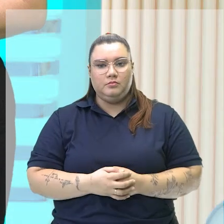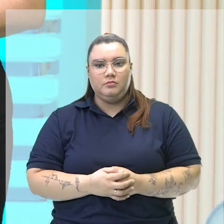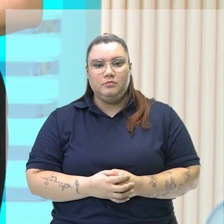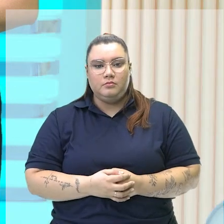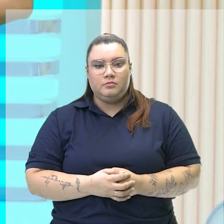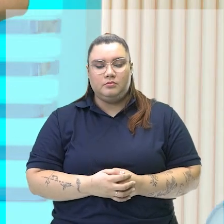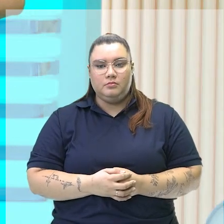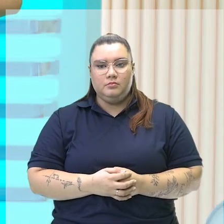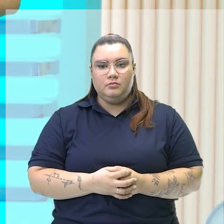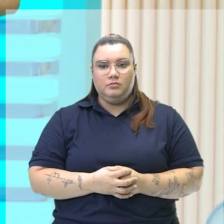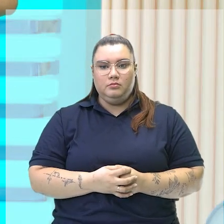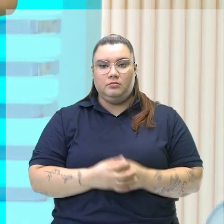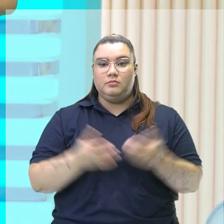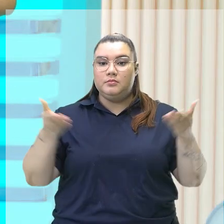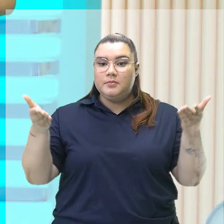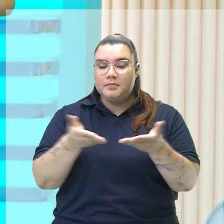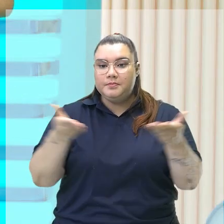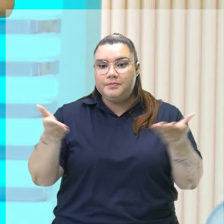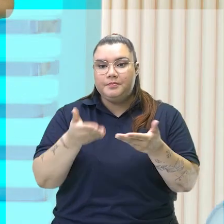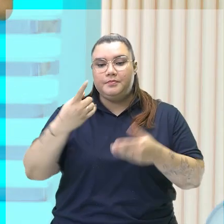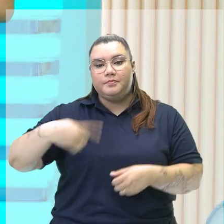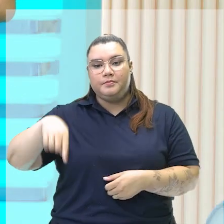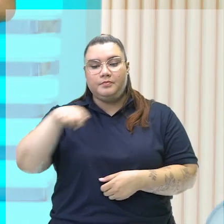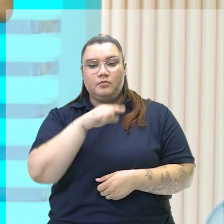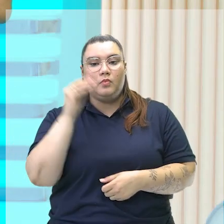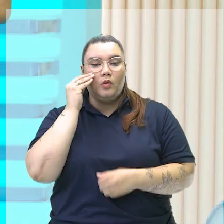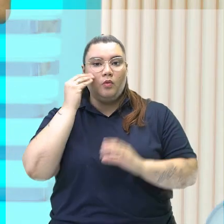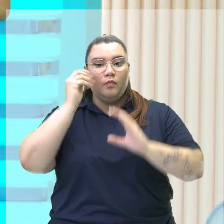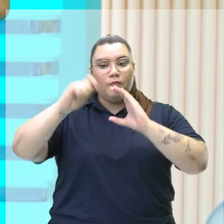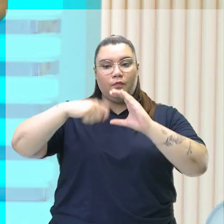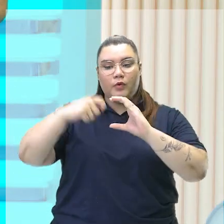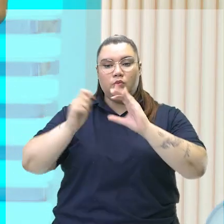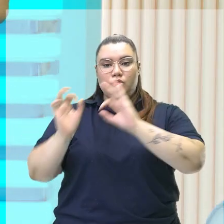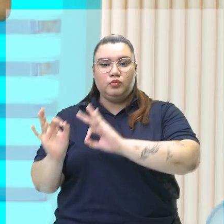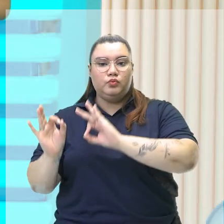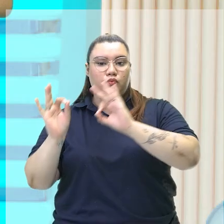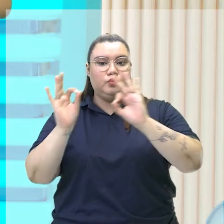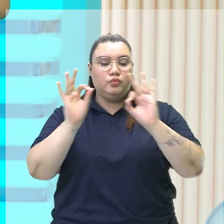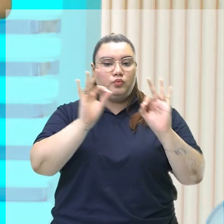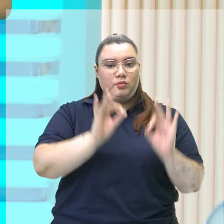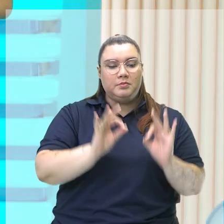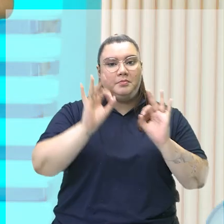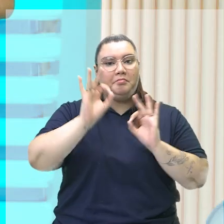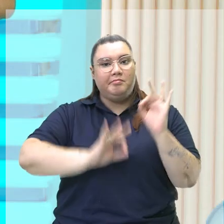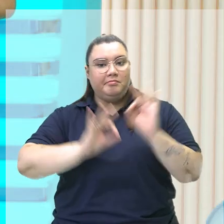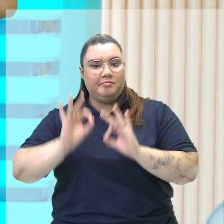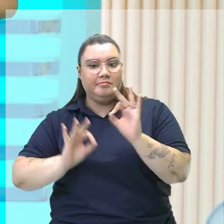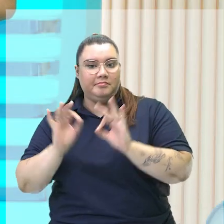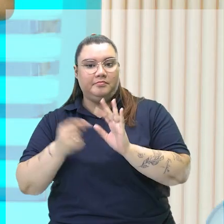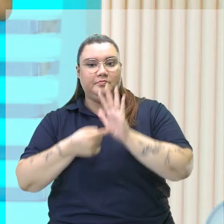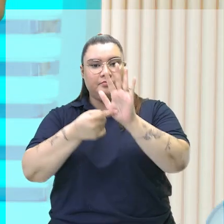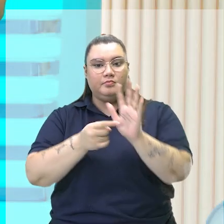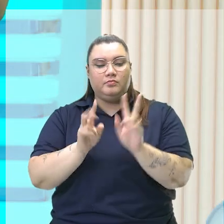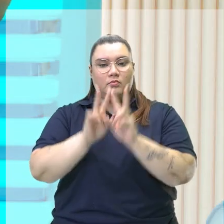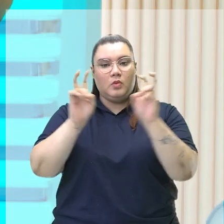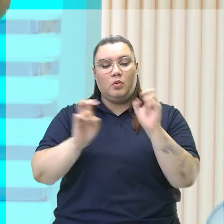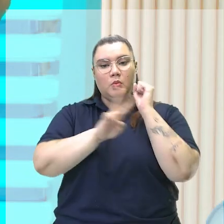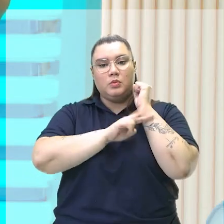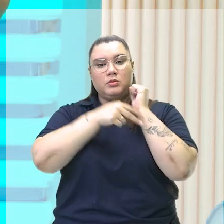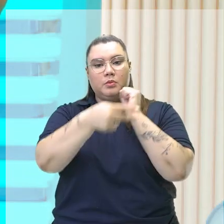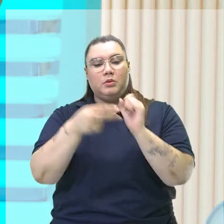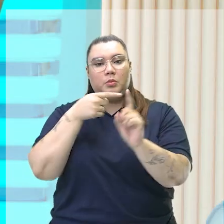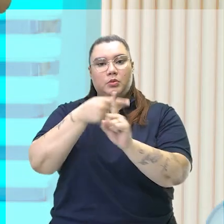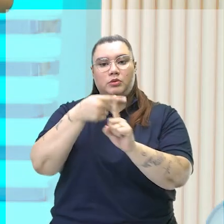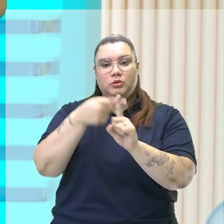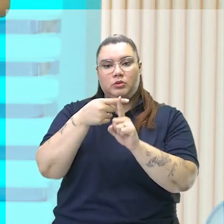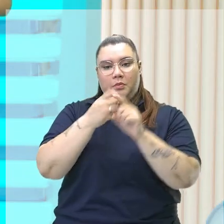bem. Agora eu quero que vocês assistam um pouquinho de um vídeo que nós preparamos a respeito dos impactos positivos